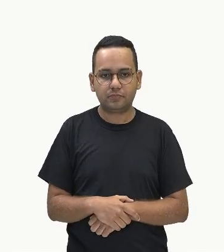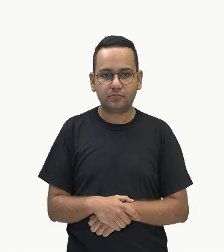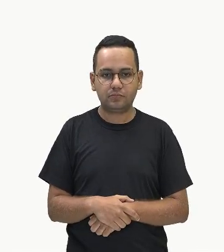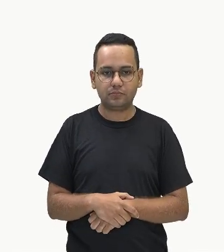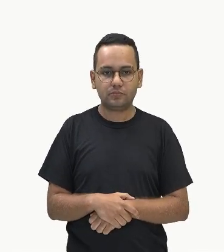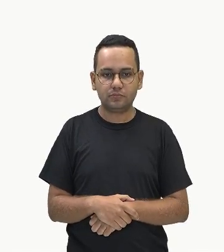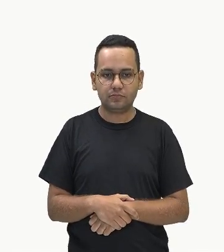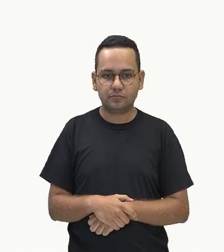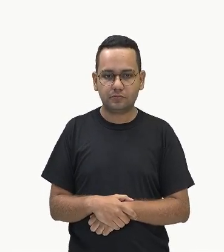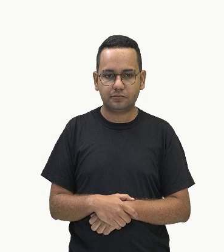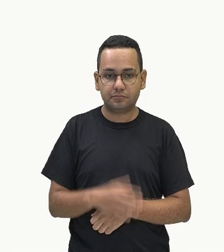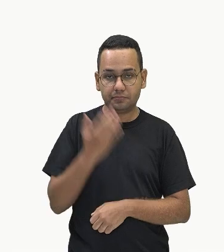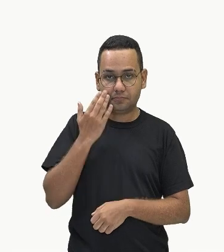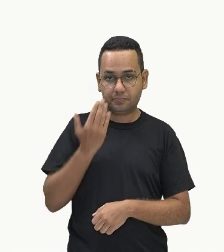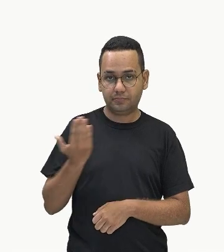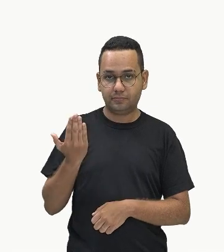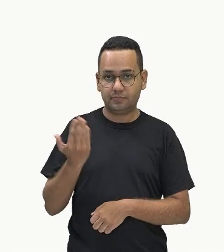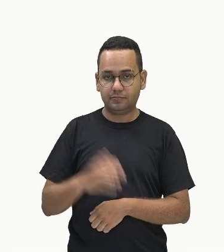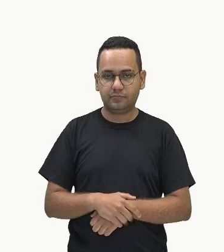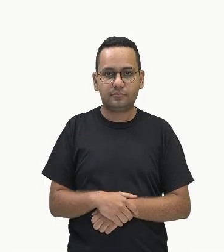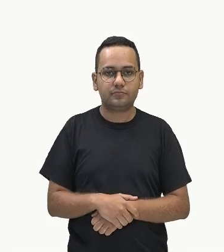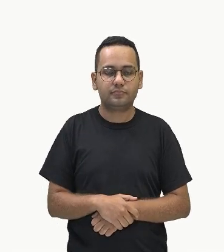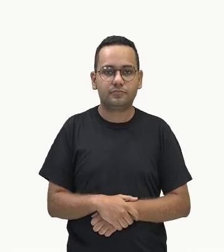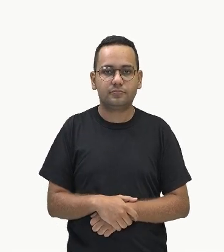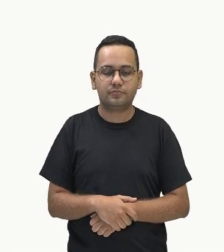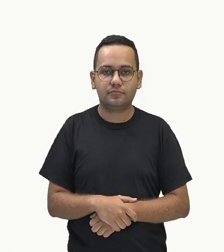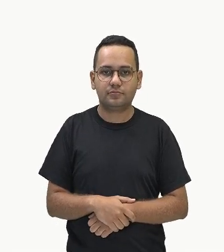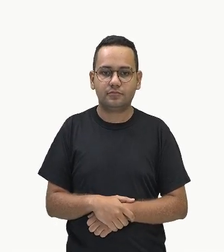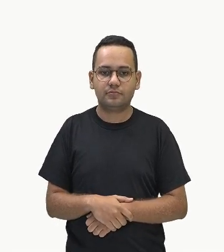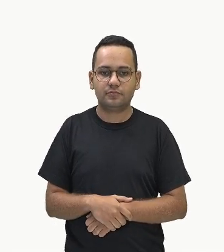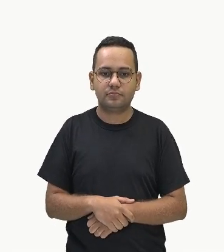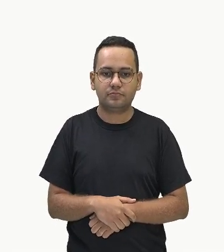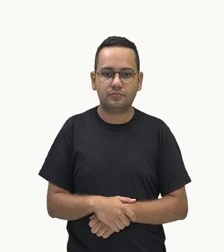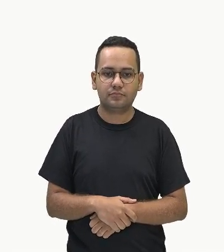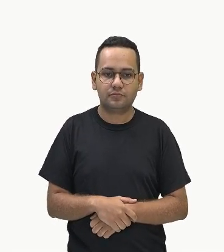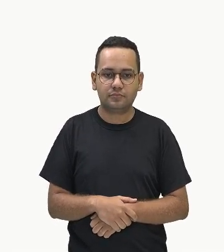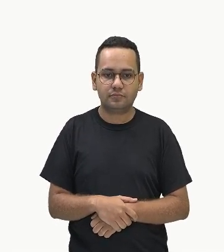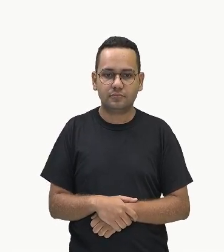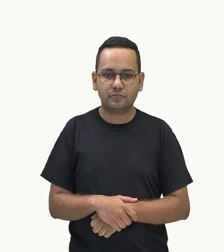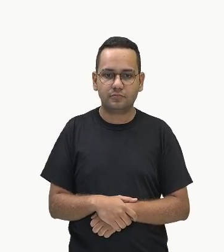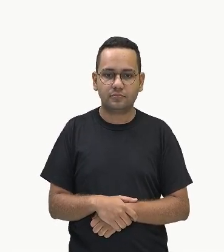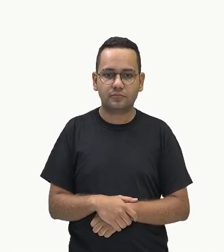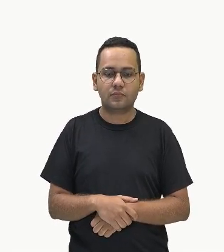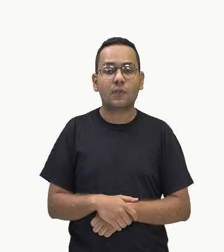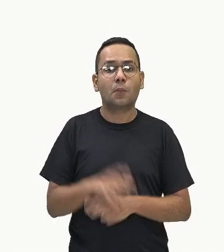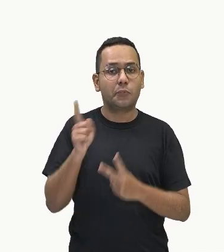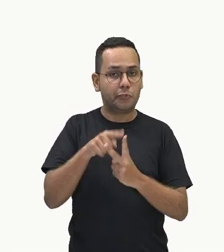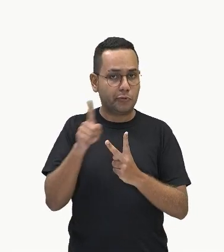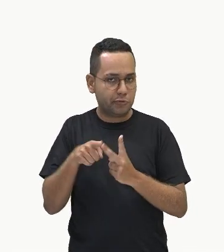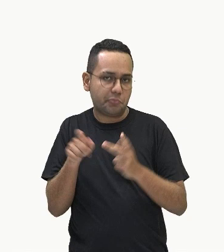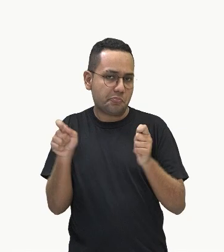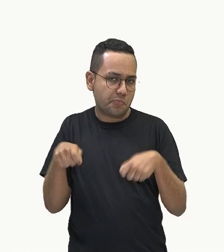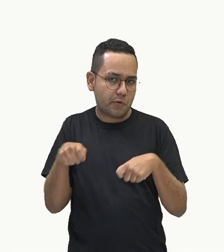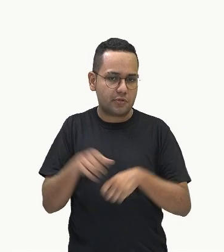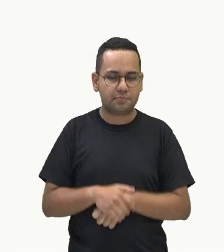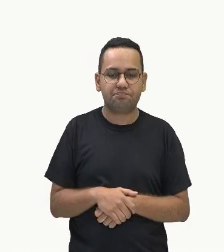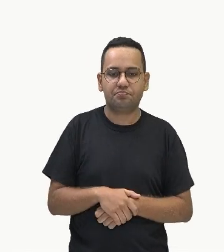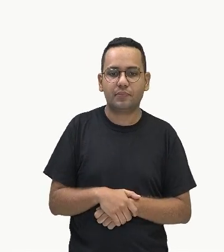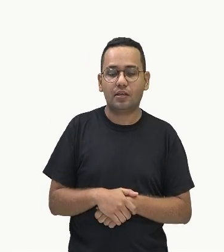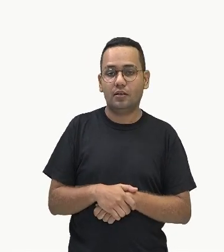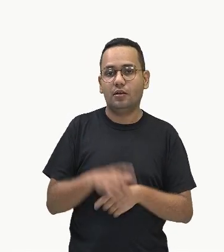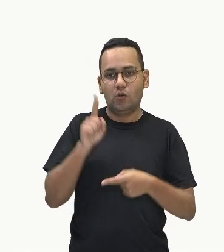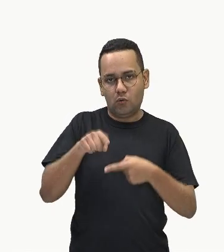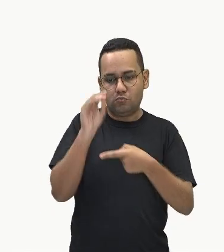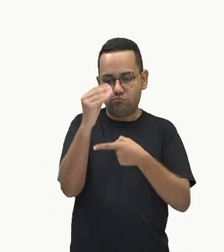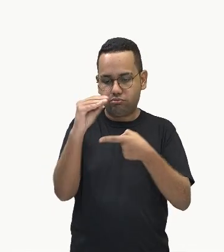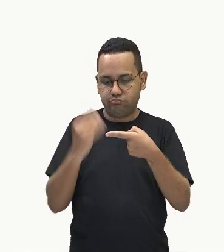4% ao mês. Eu posso deixar ela na forma de fração,